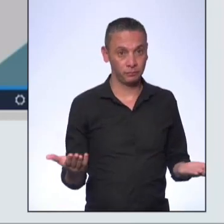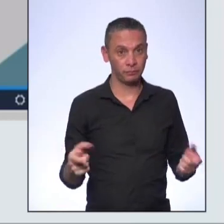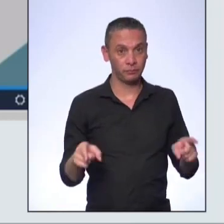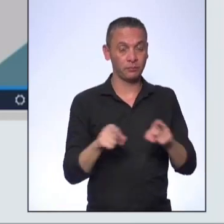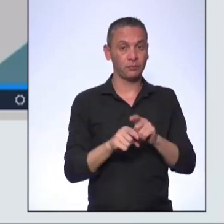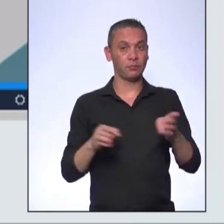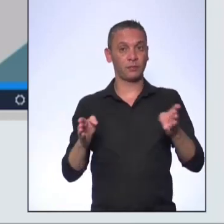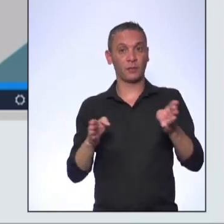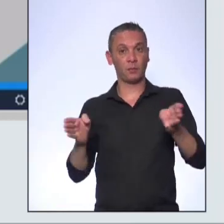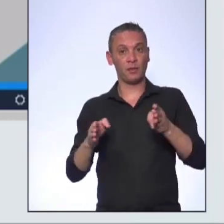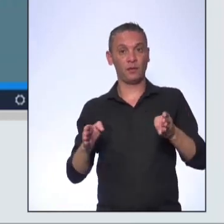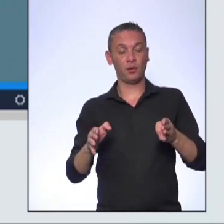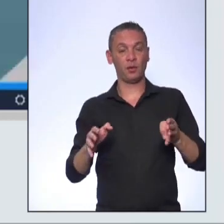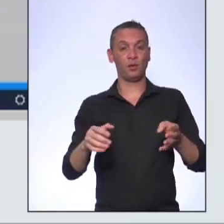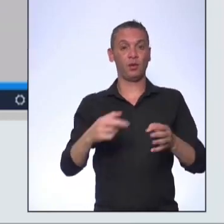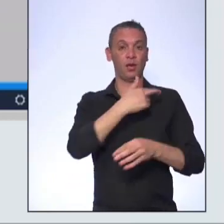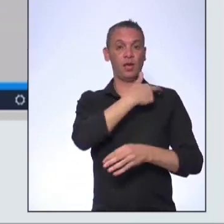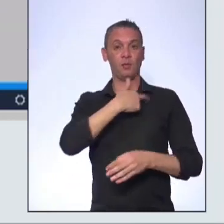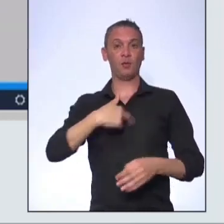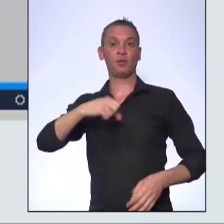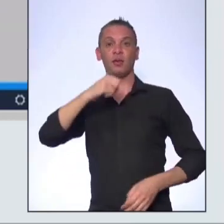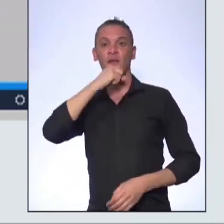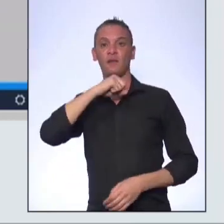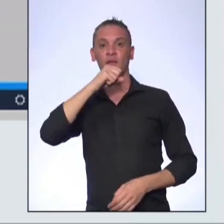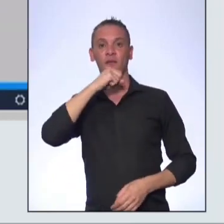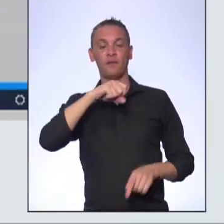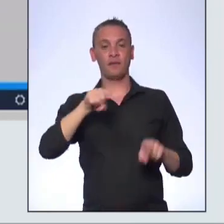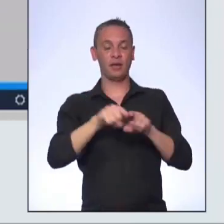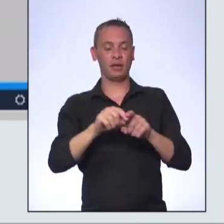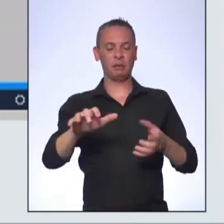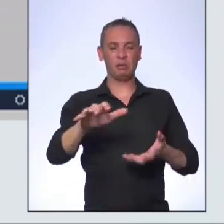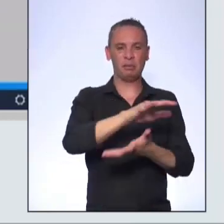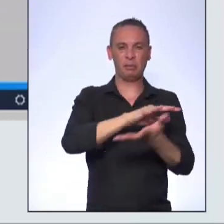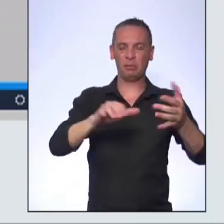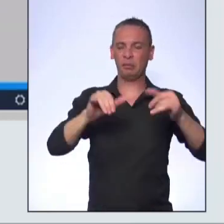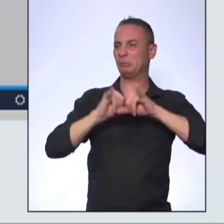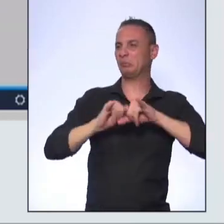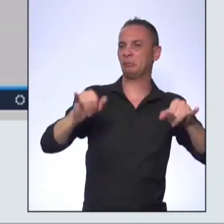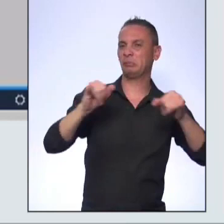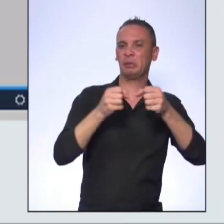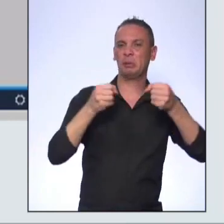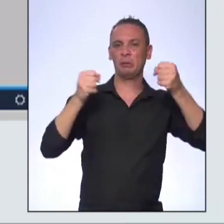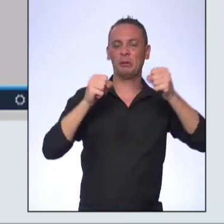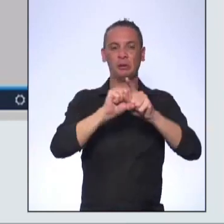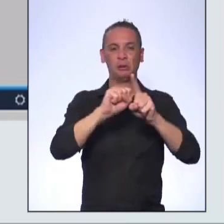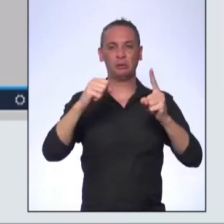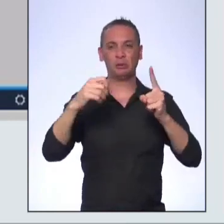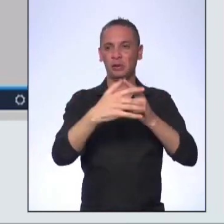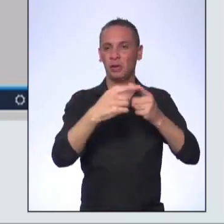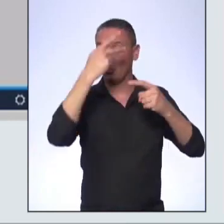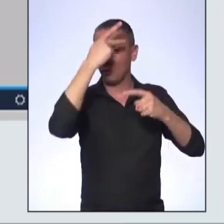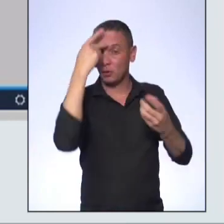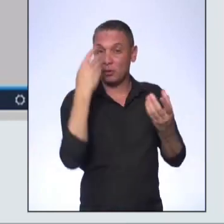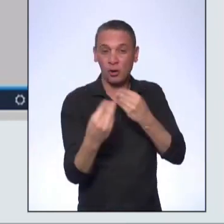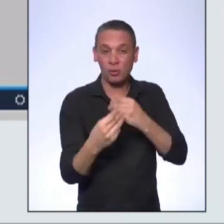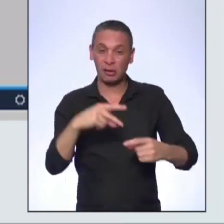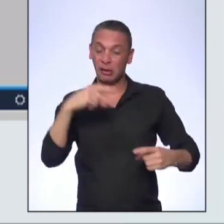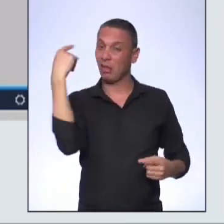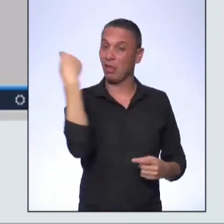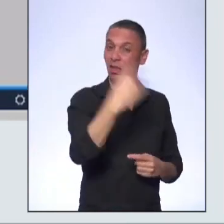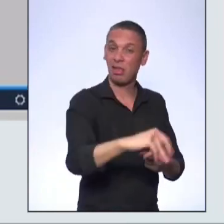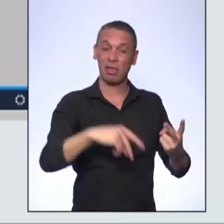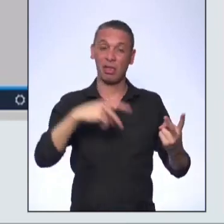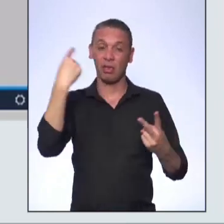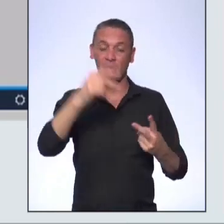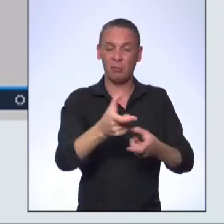a fase inicial da República Velha, as manifestações e reivindicações sociais eram tratadas na base de pauladas, tiros